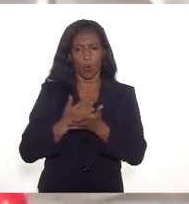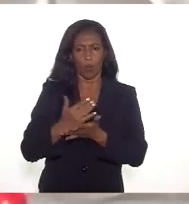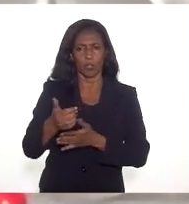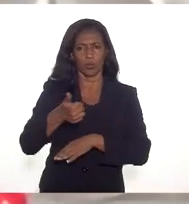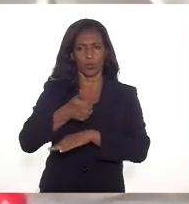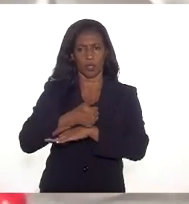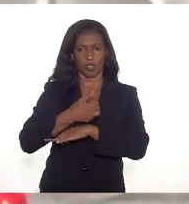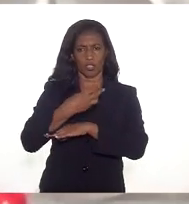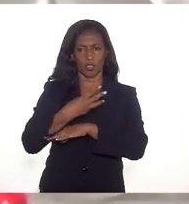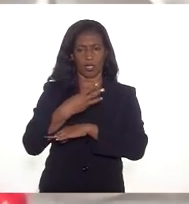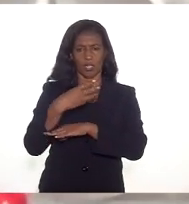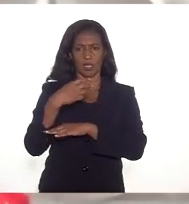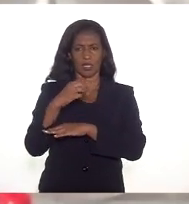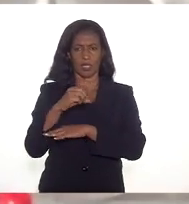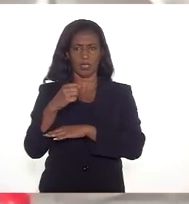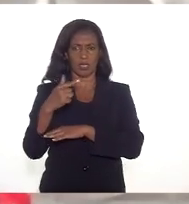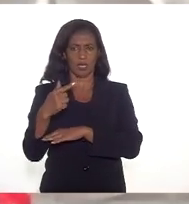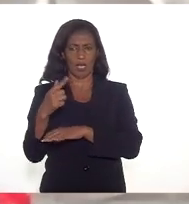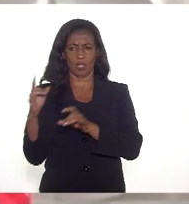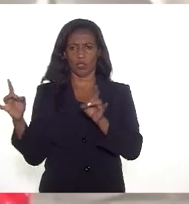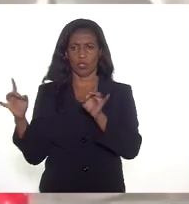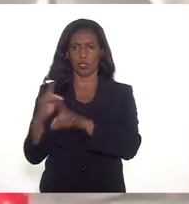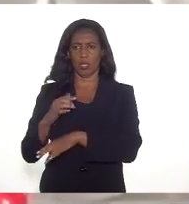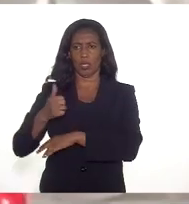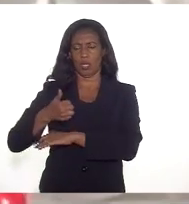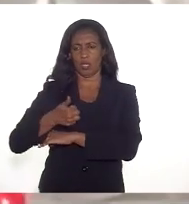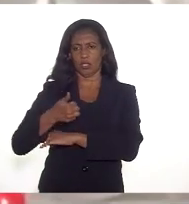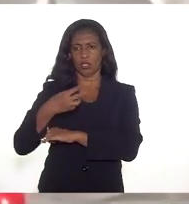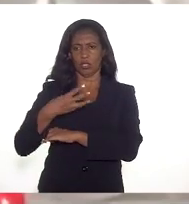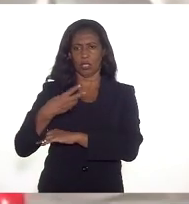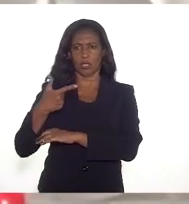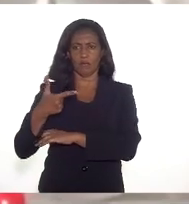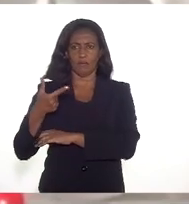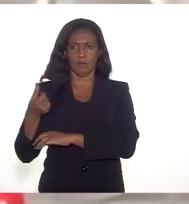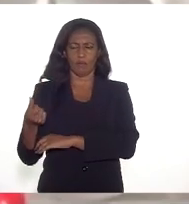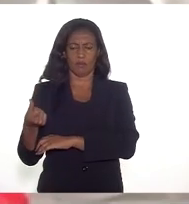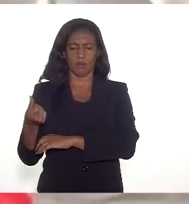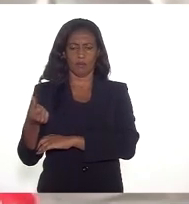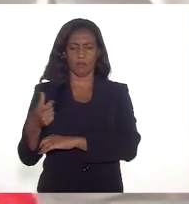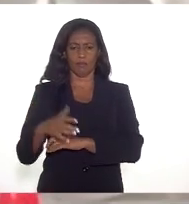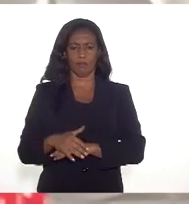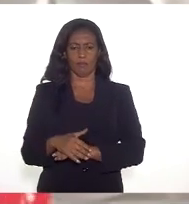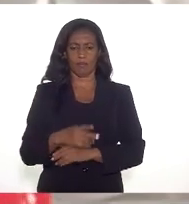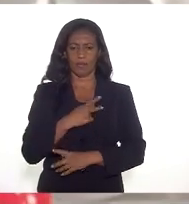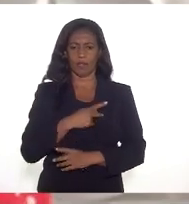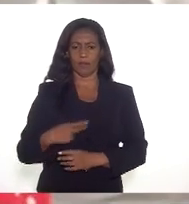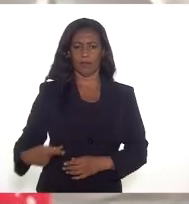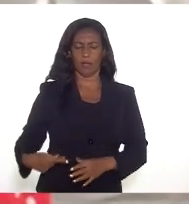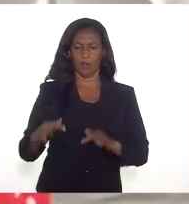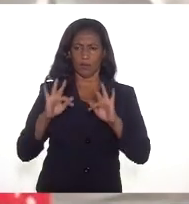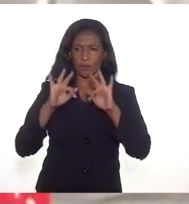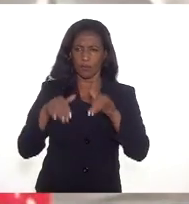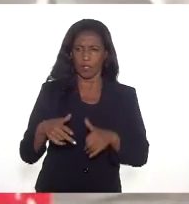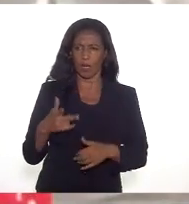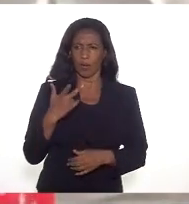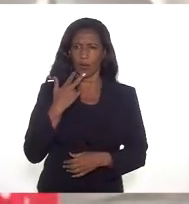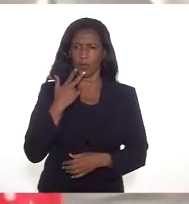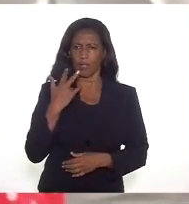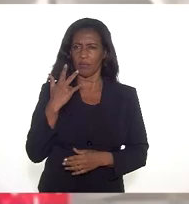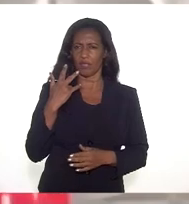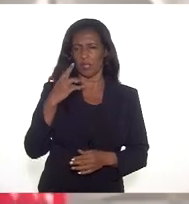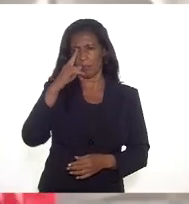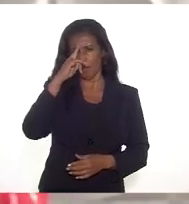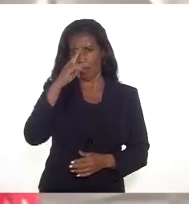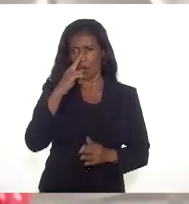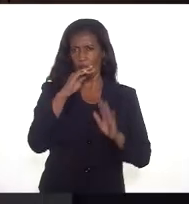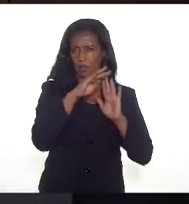13 horas e 7 minutos, encerrou-se às 13 horas e 26 minutos. Presidente, ao final eu queria fazer um pela ordem.